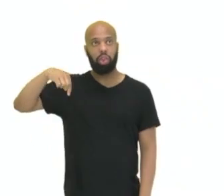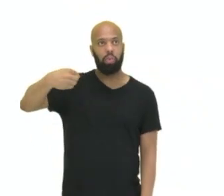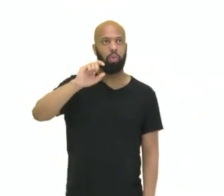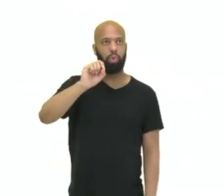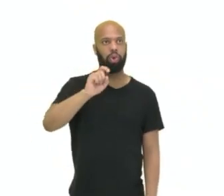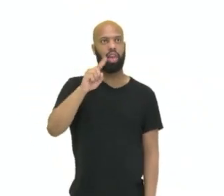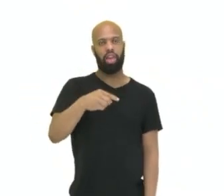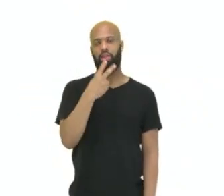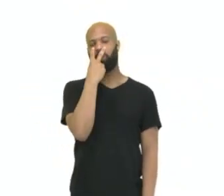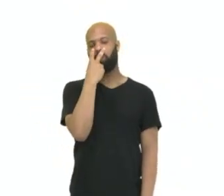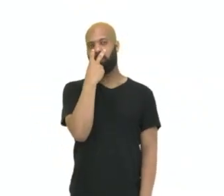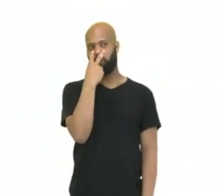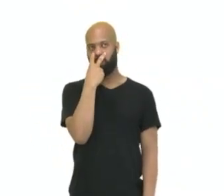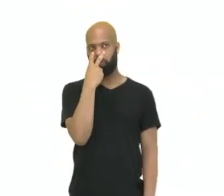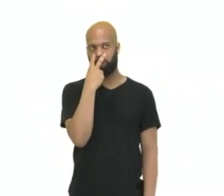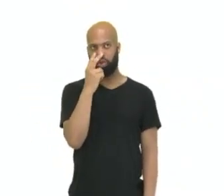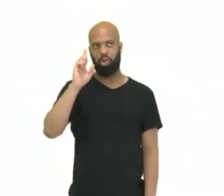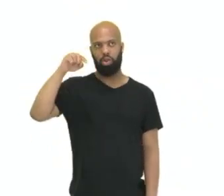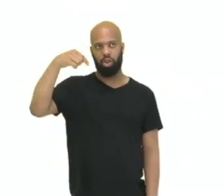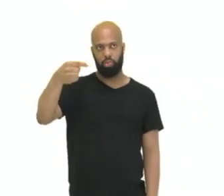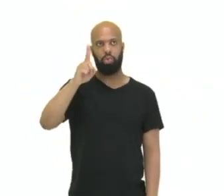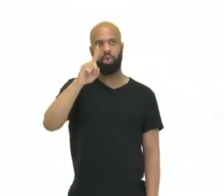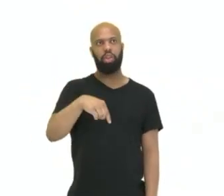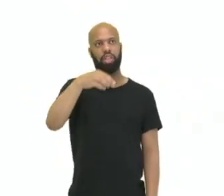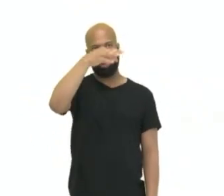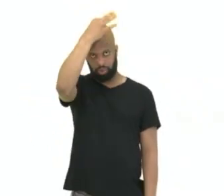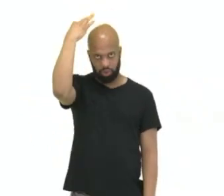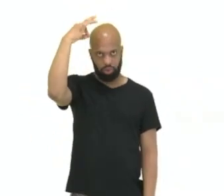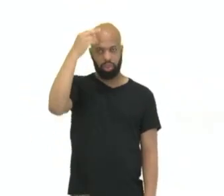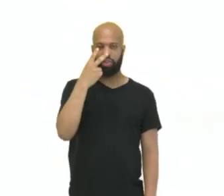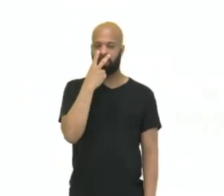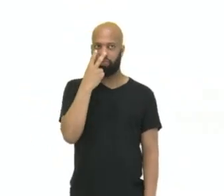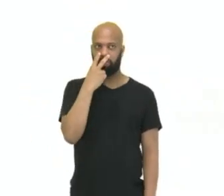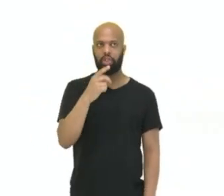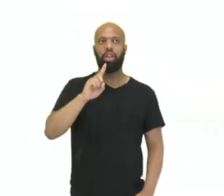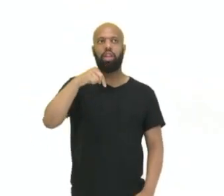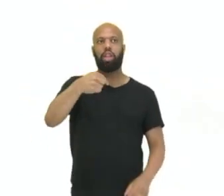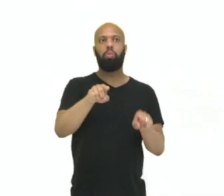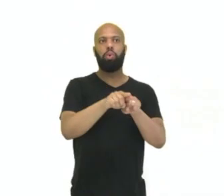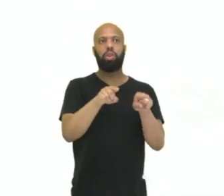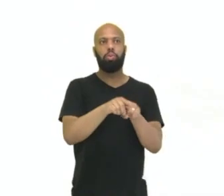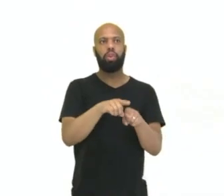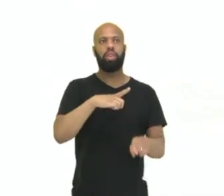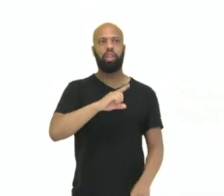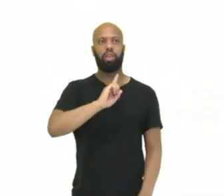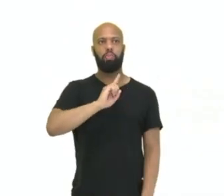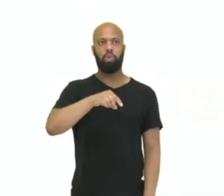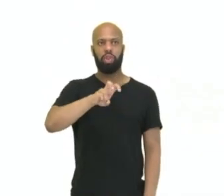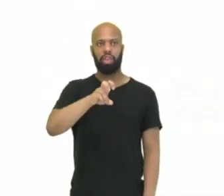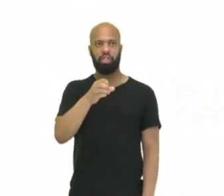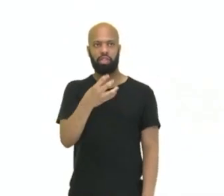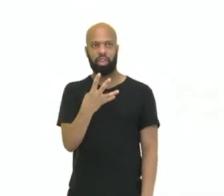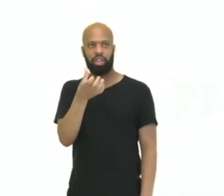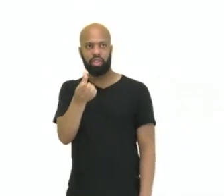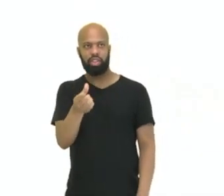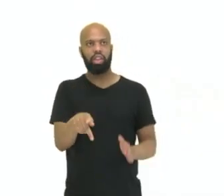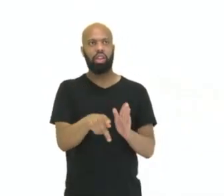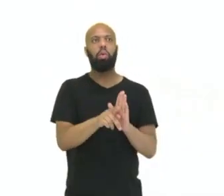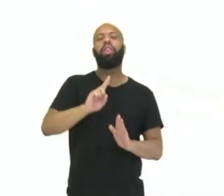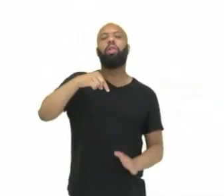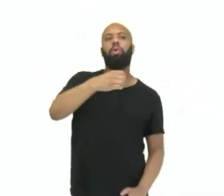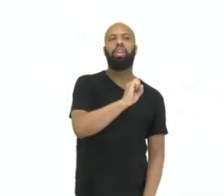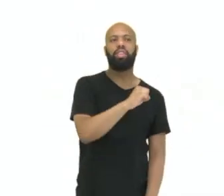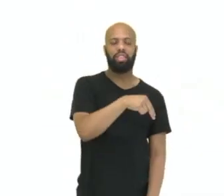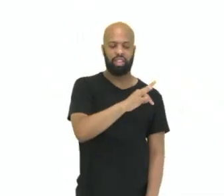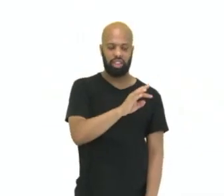em 1546, que deu origem ao município de Santos, em São Paulo, no litoral. Vila Nova do